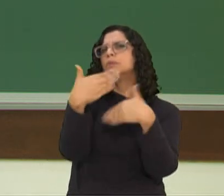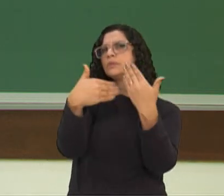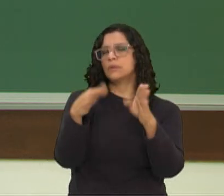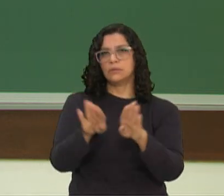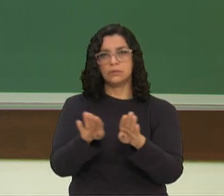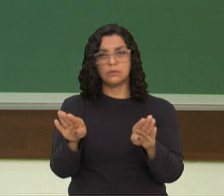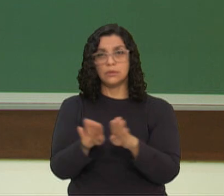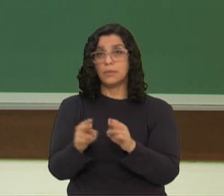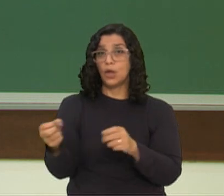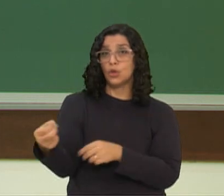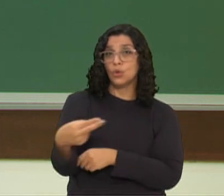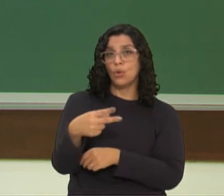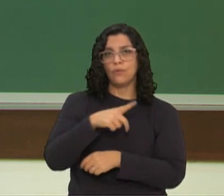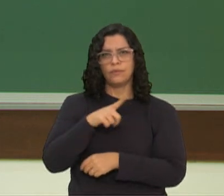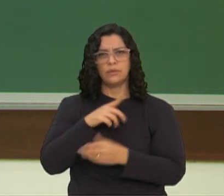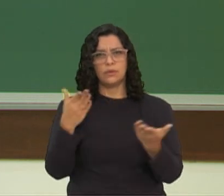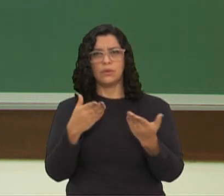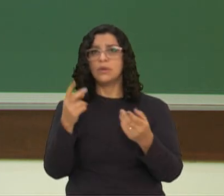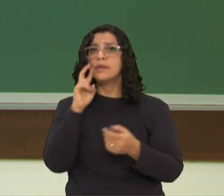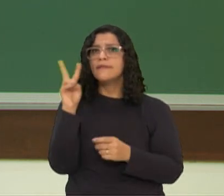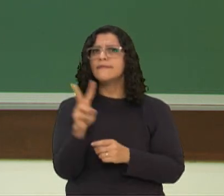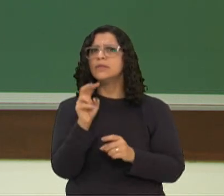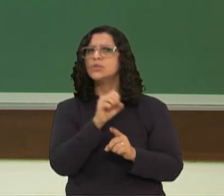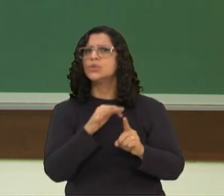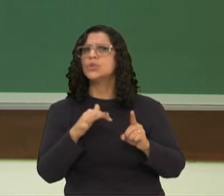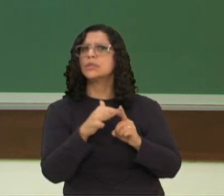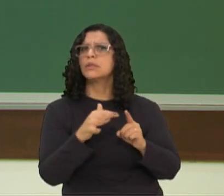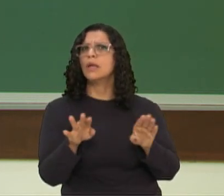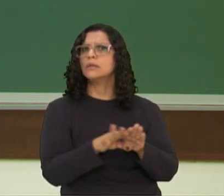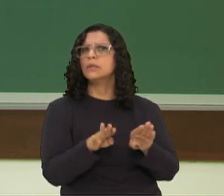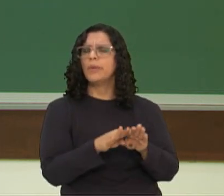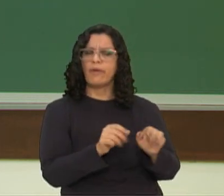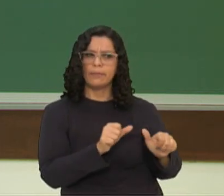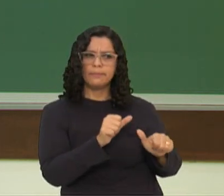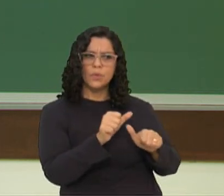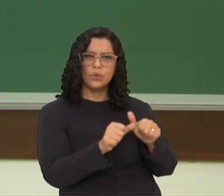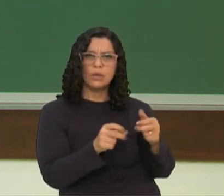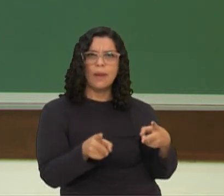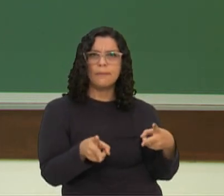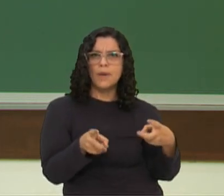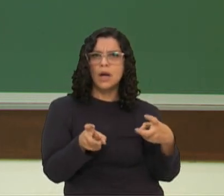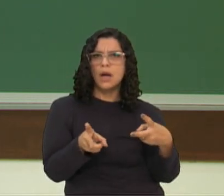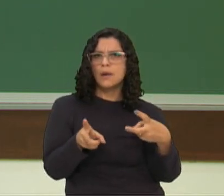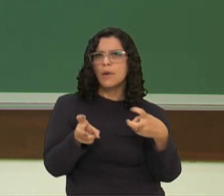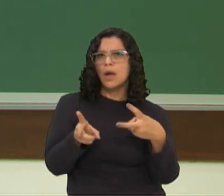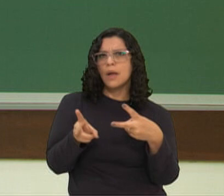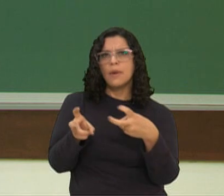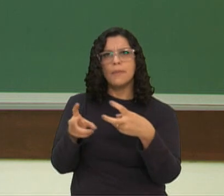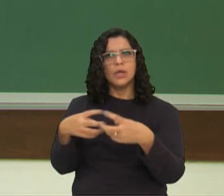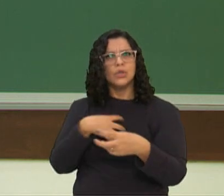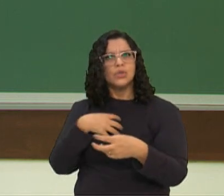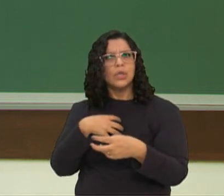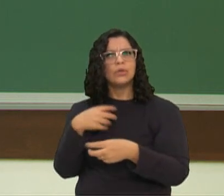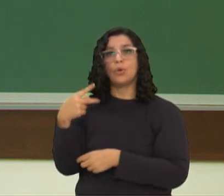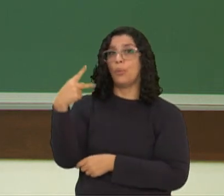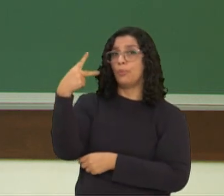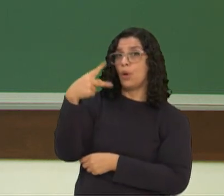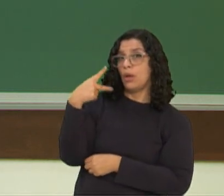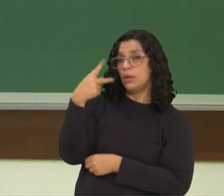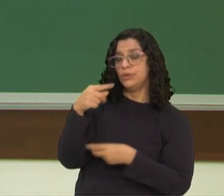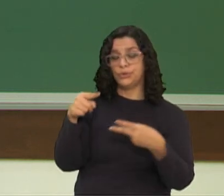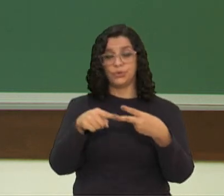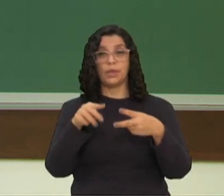desenvolveu, essa inovação, e veja que toda a sociedade, que eles estão mudando a sua forma de ver a sociedade, de ver a política, de ver